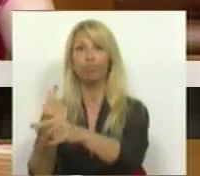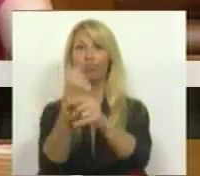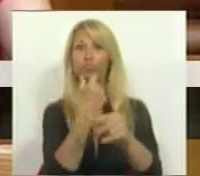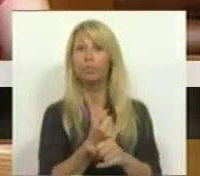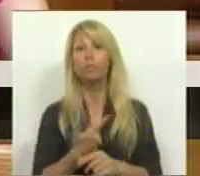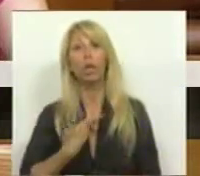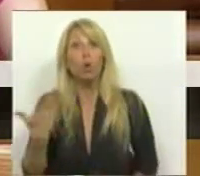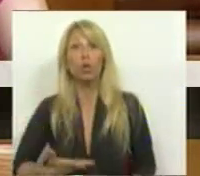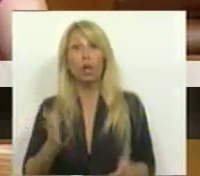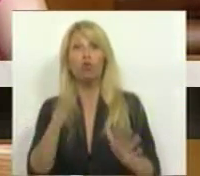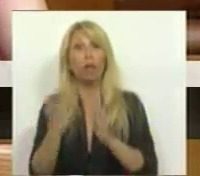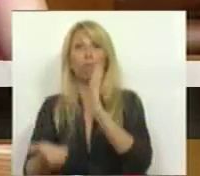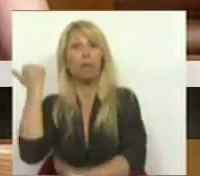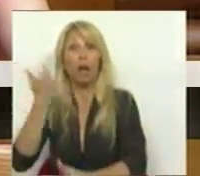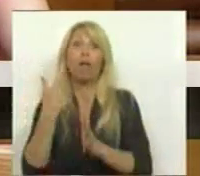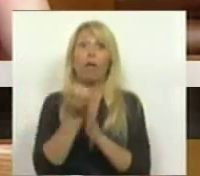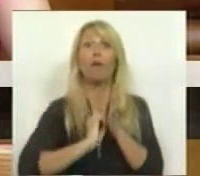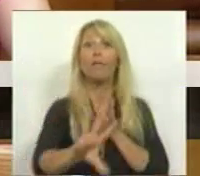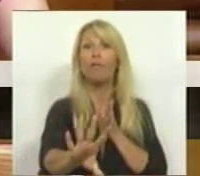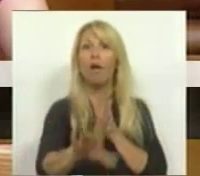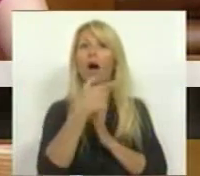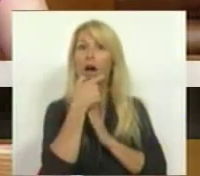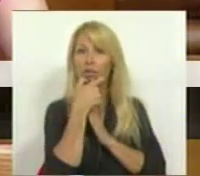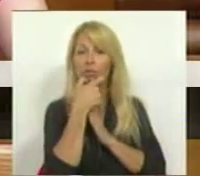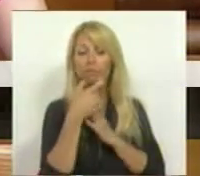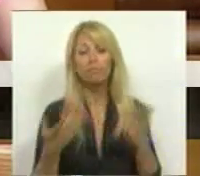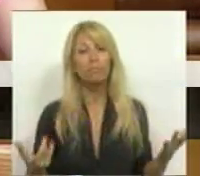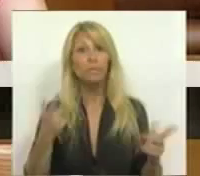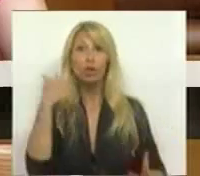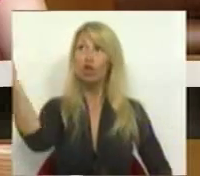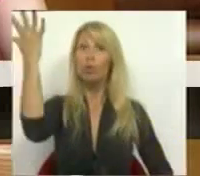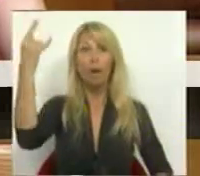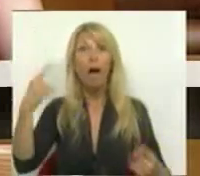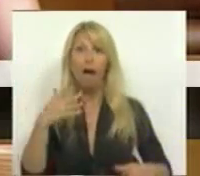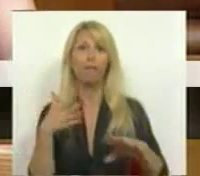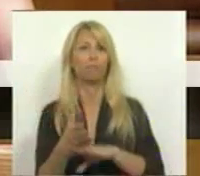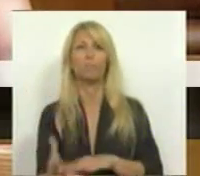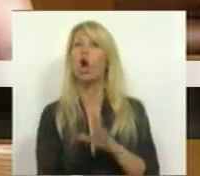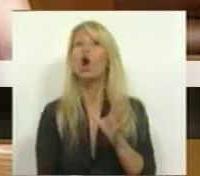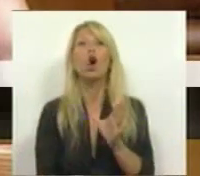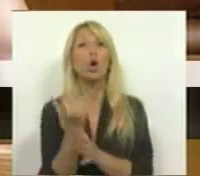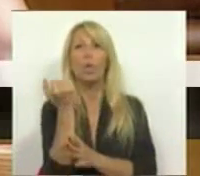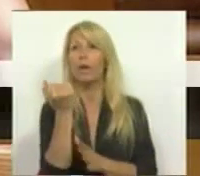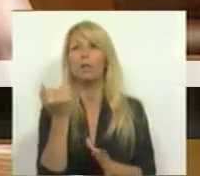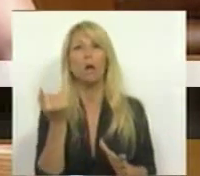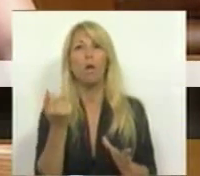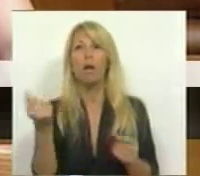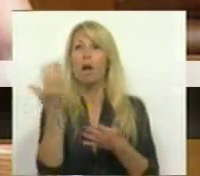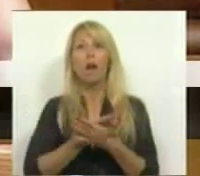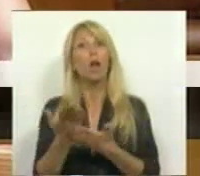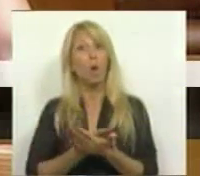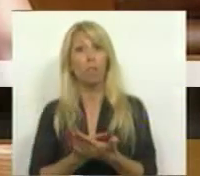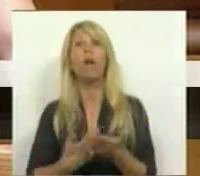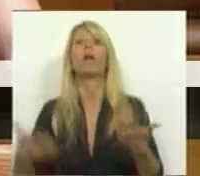direitos que já lhes foram sacados. Só há soberania com recuperação e com a recuperação da economia e